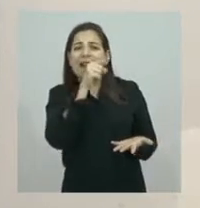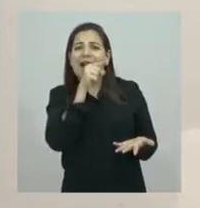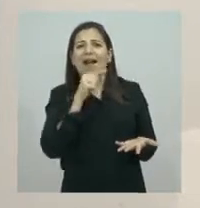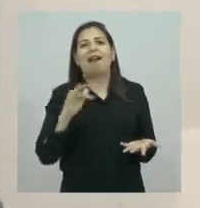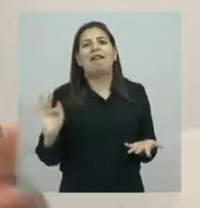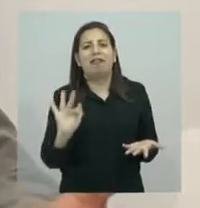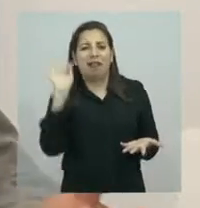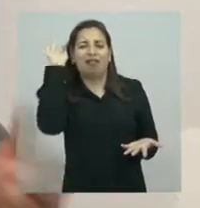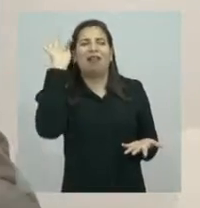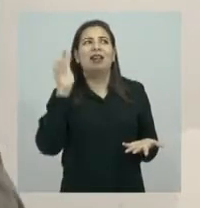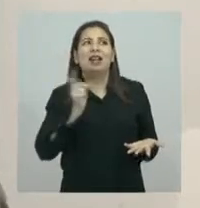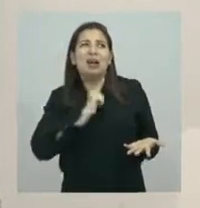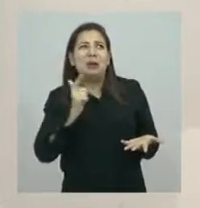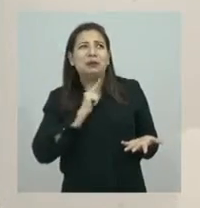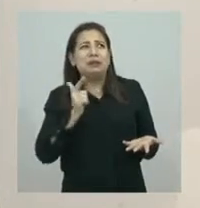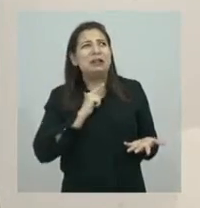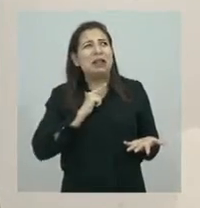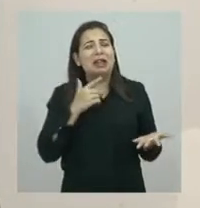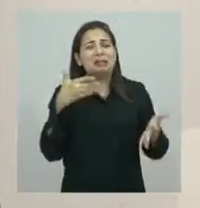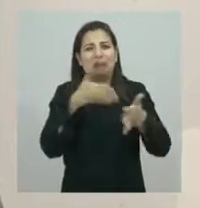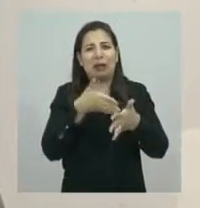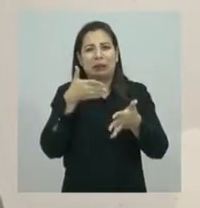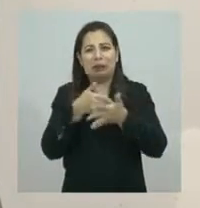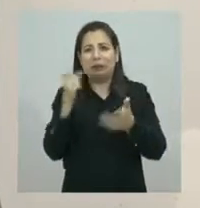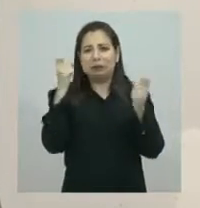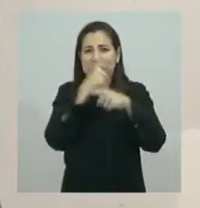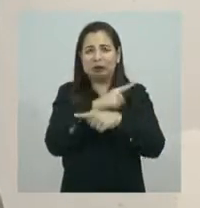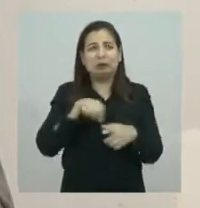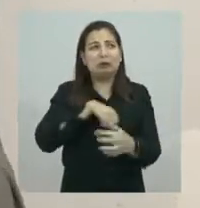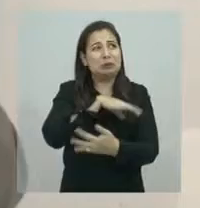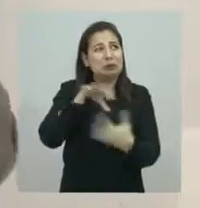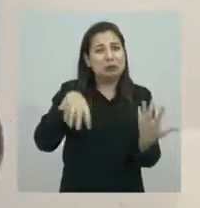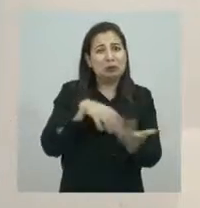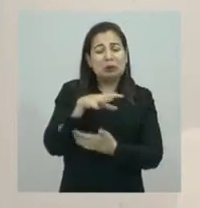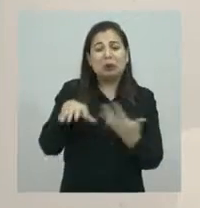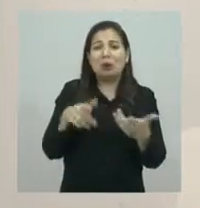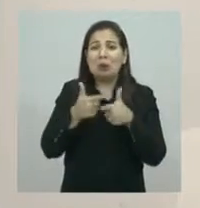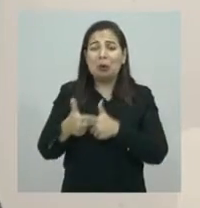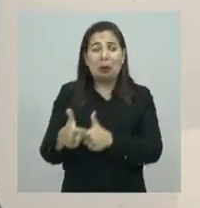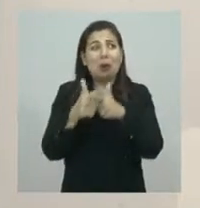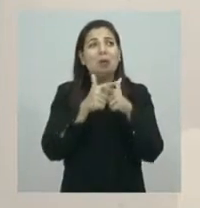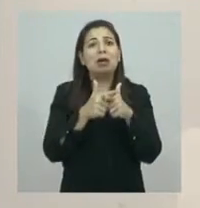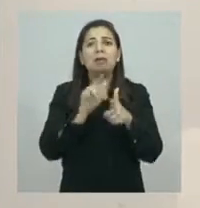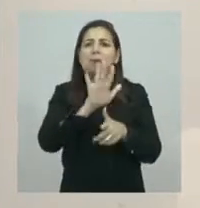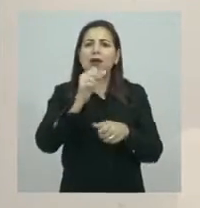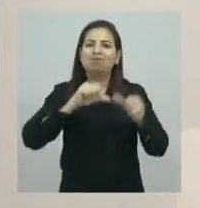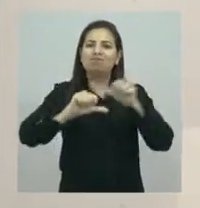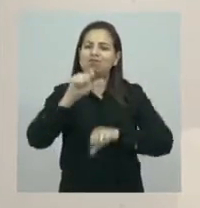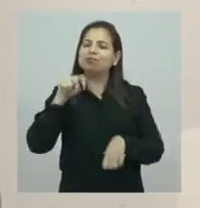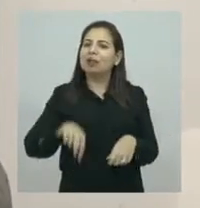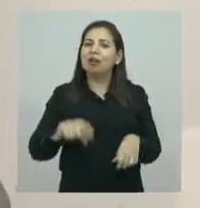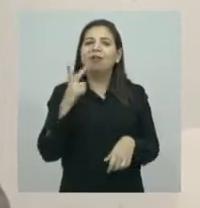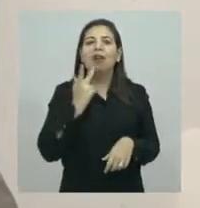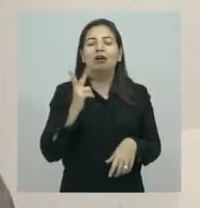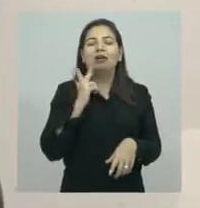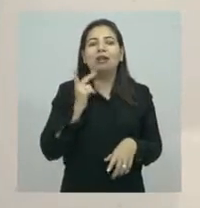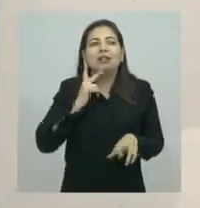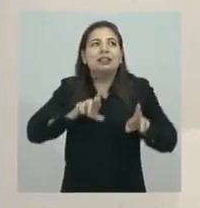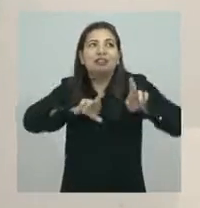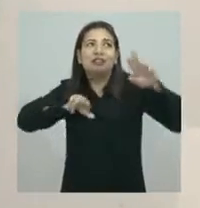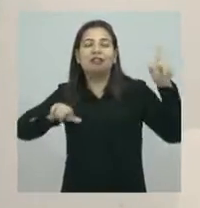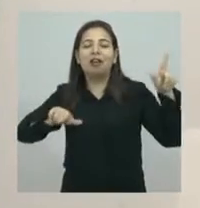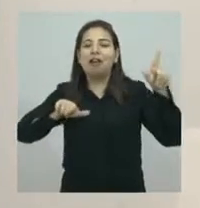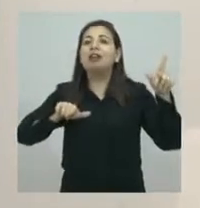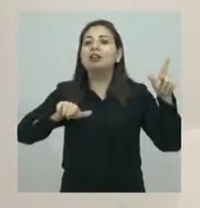anda à contramão da história, então um retrocesso com relação a todas as questões e os avanços das políticas públicas,